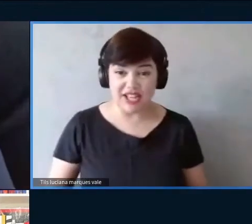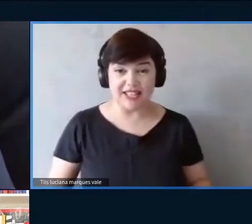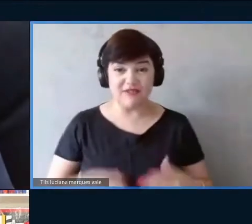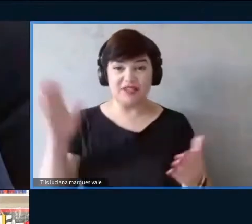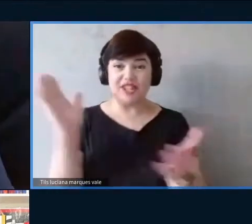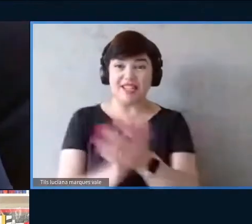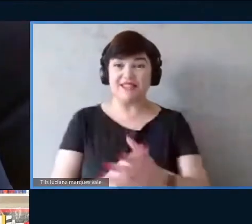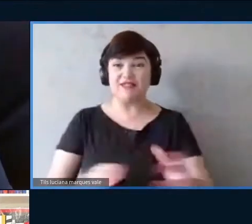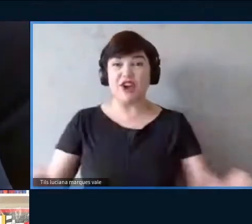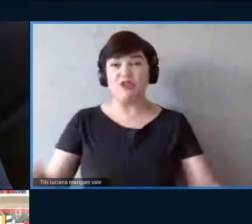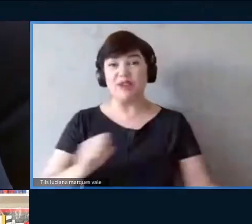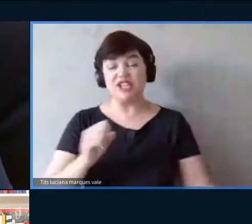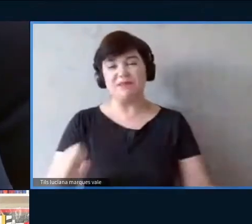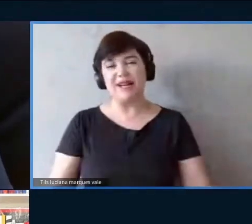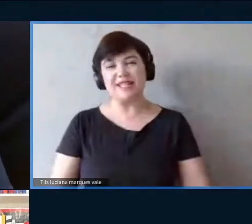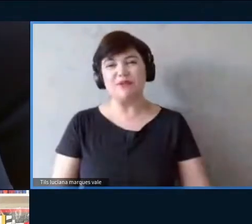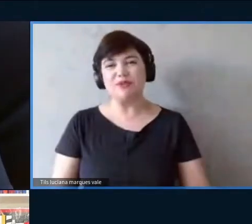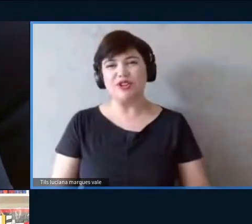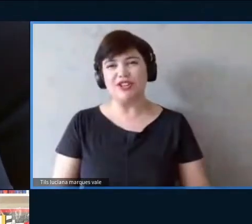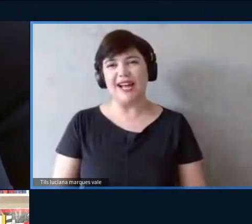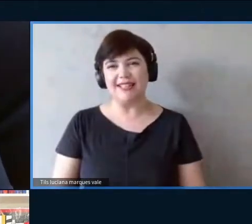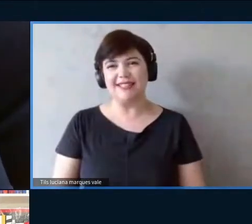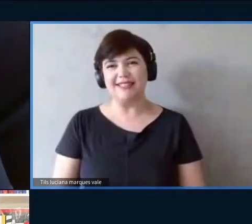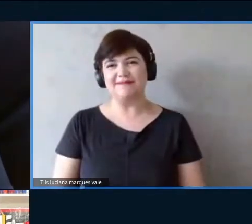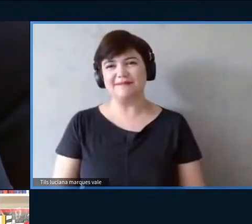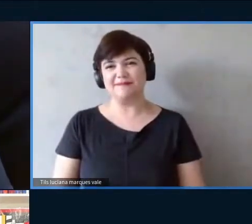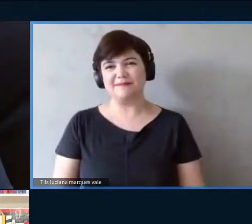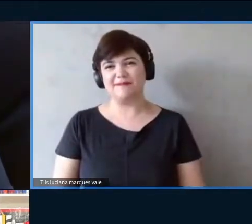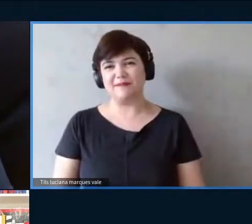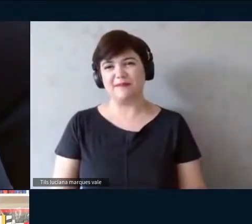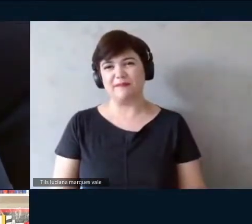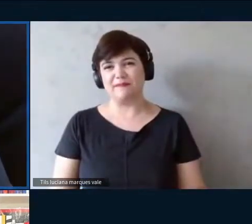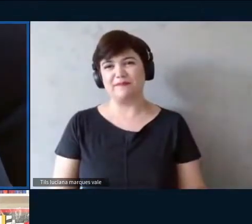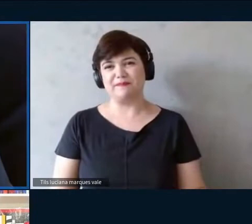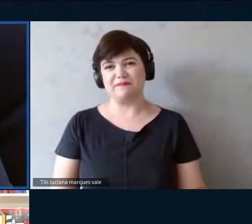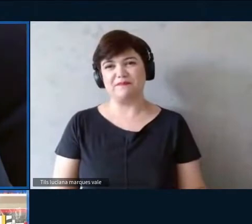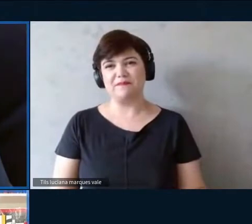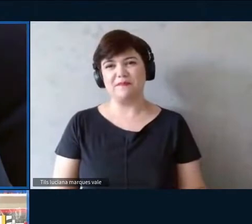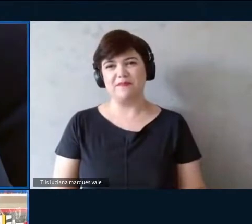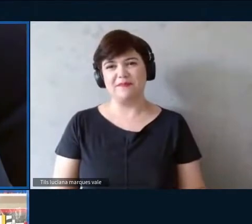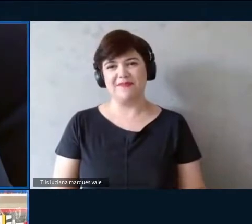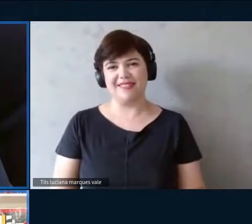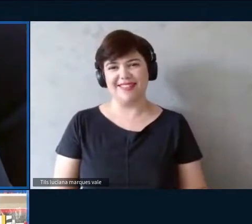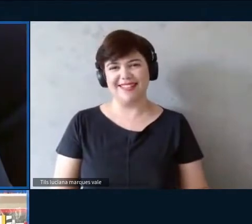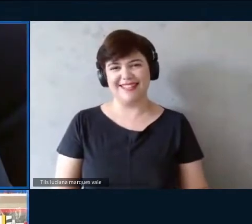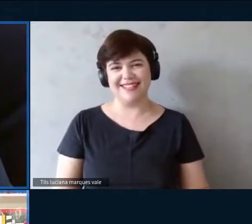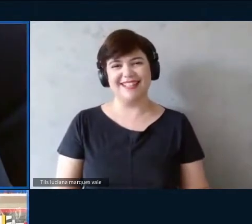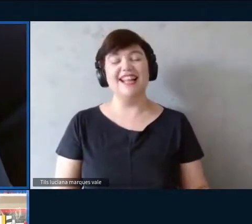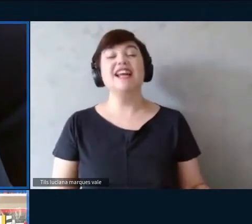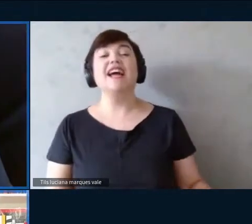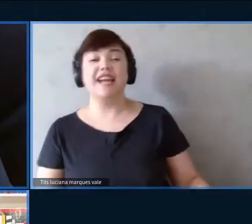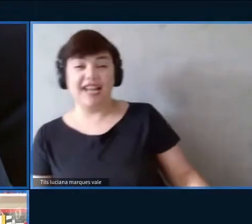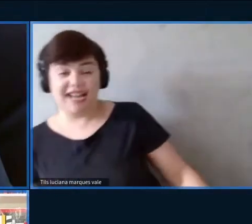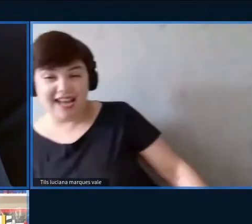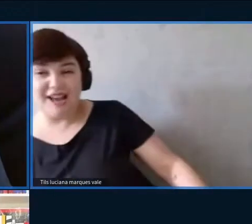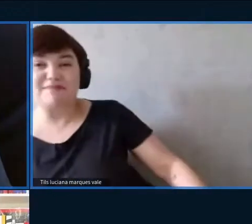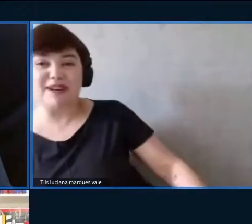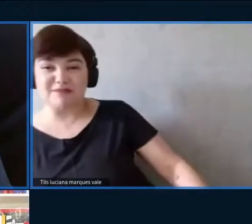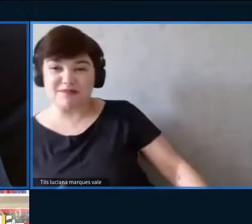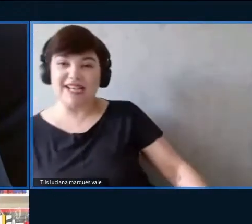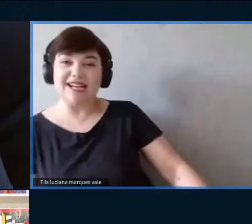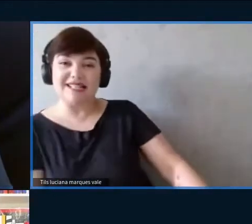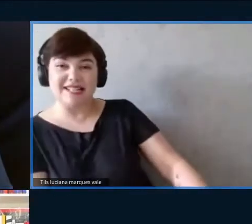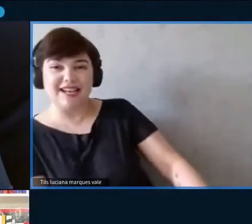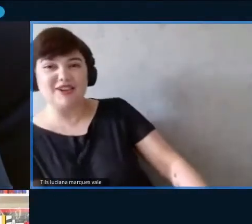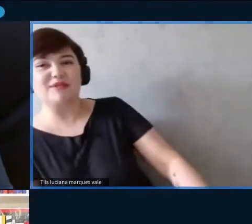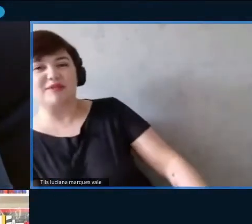Ó, Pierre, já teve uma intimação pro doutorado, hein? Você tá é louco, pra publicação. Né? Cada vez, é, velho.